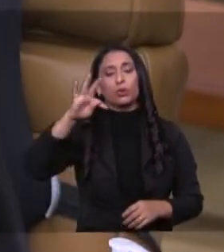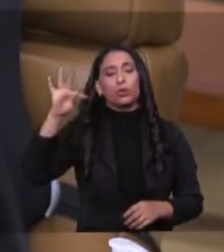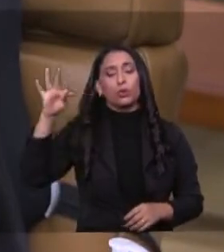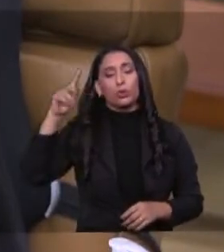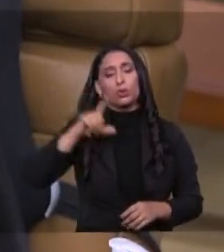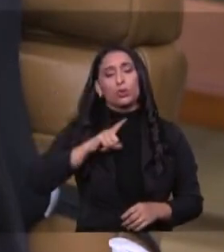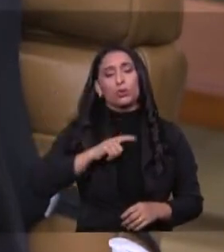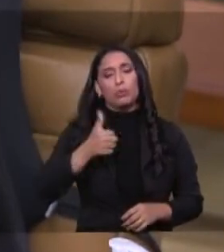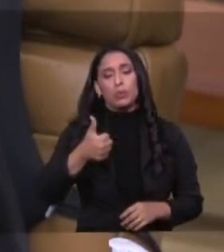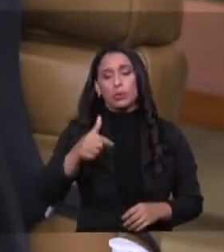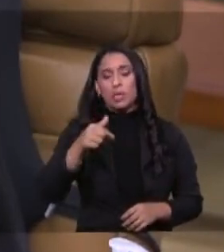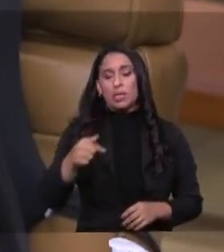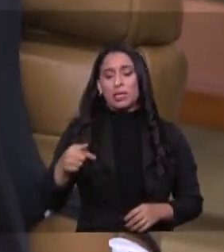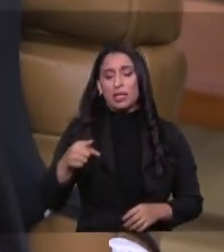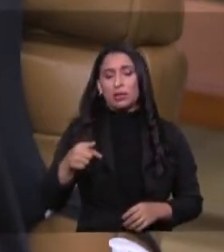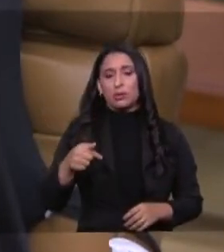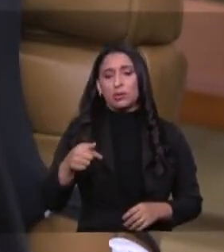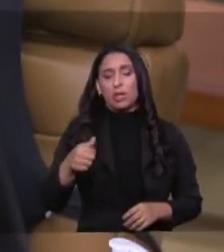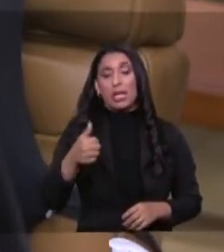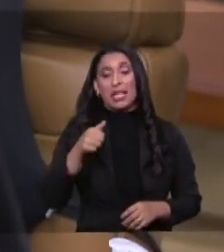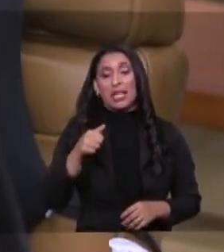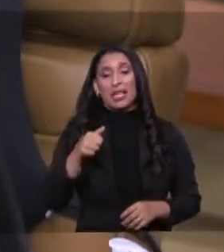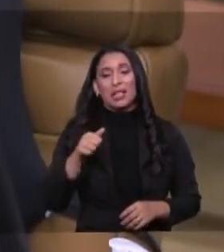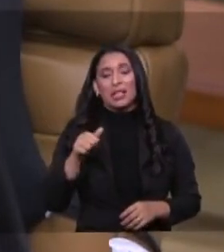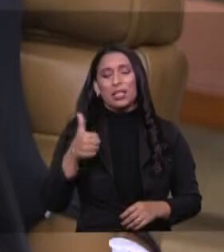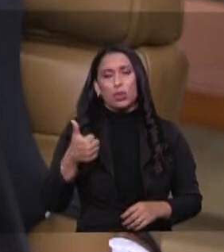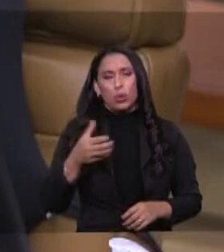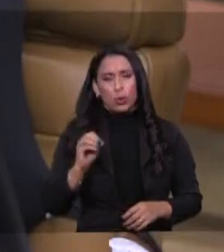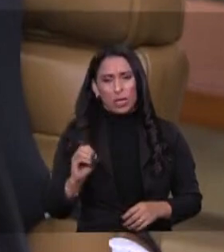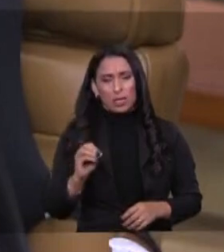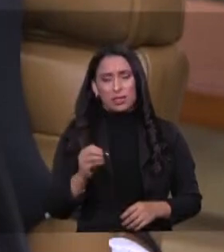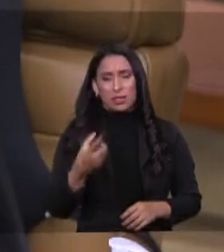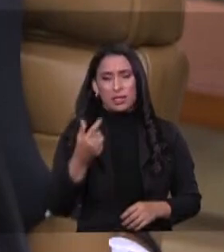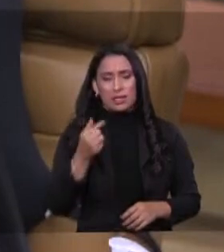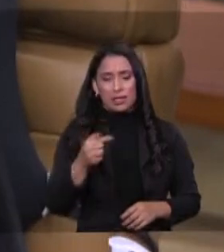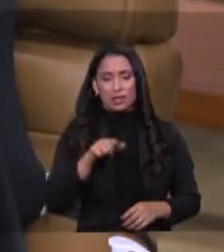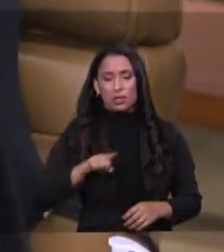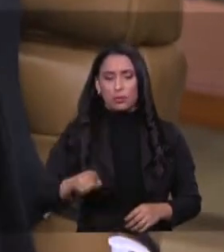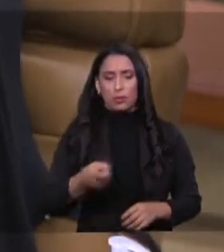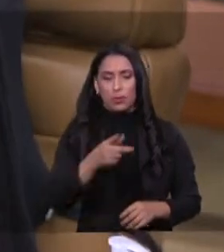1782, 7 mil habitantes. E Ouro Preto, Minas Gerais,